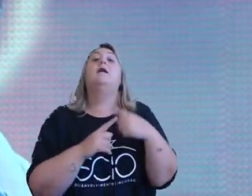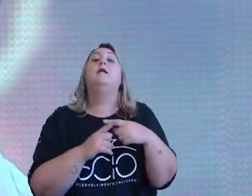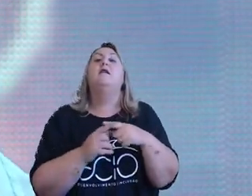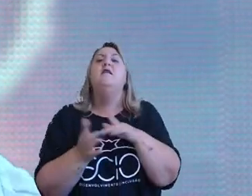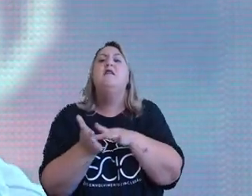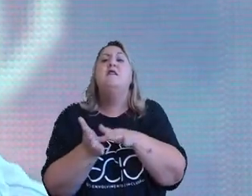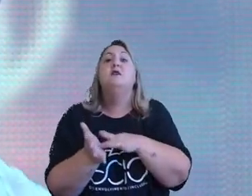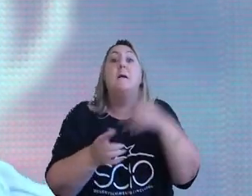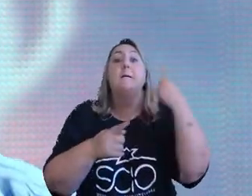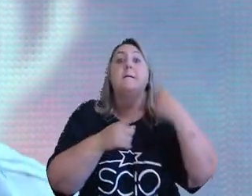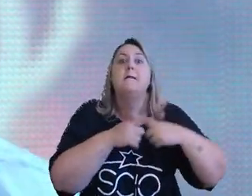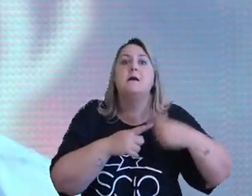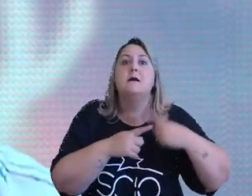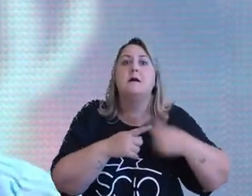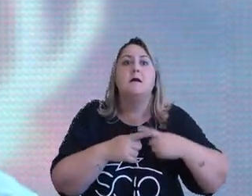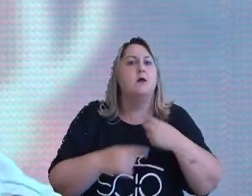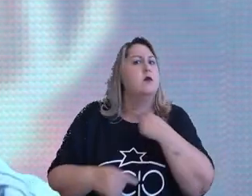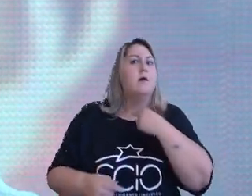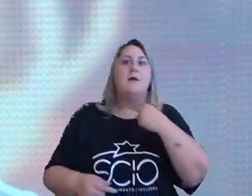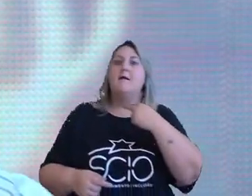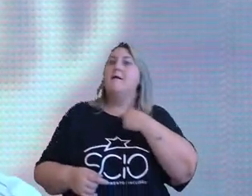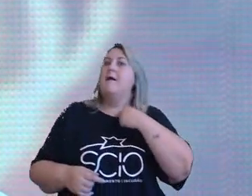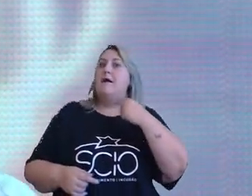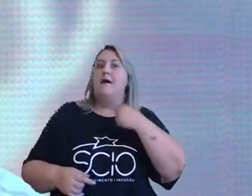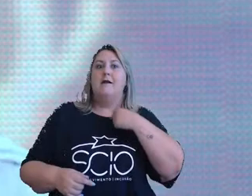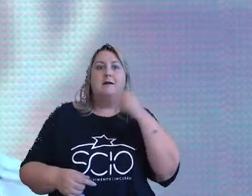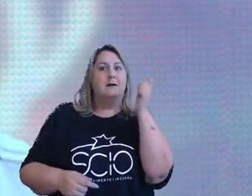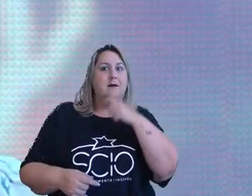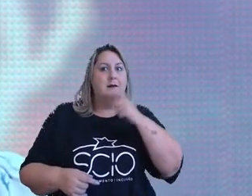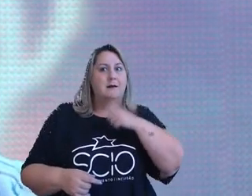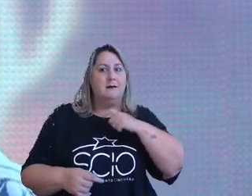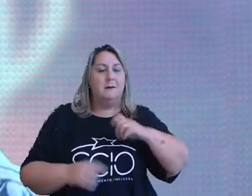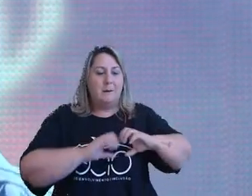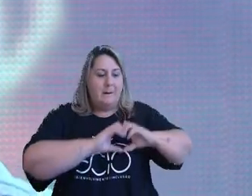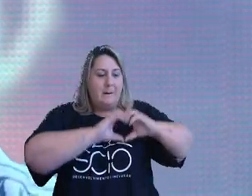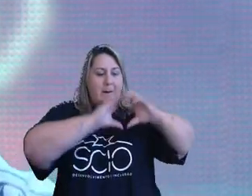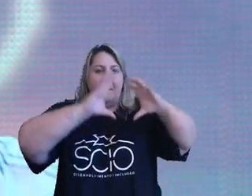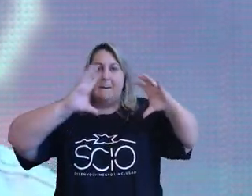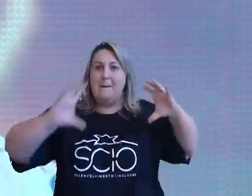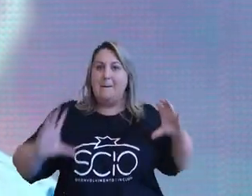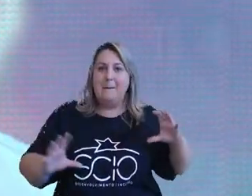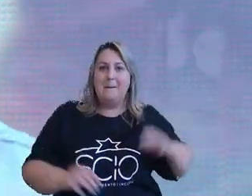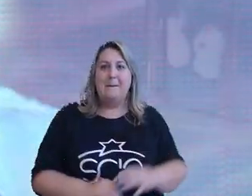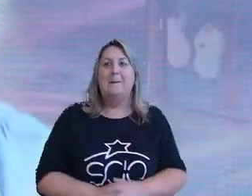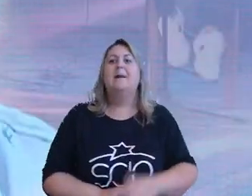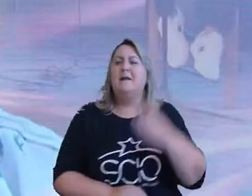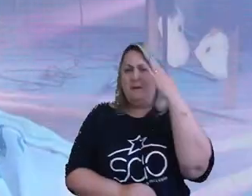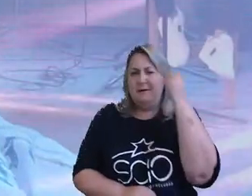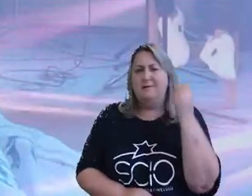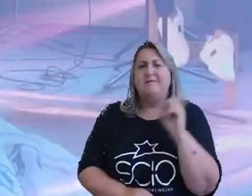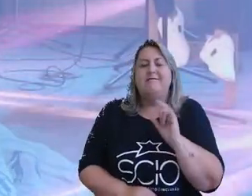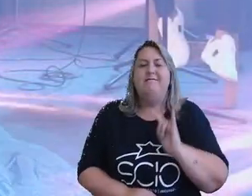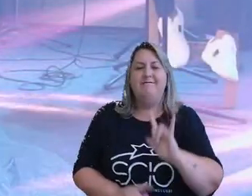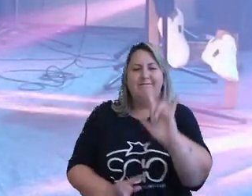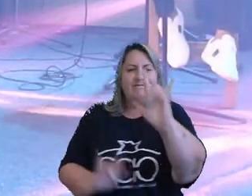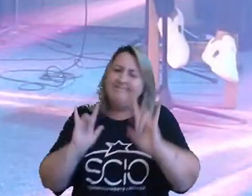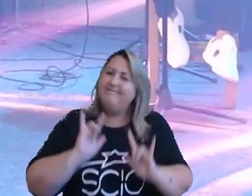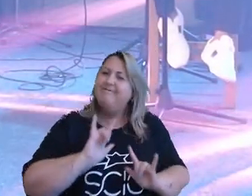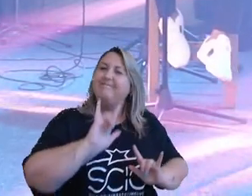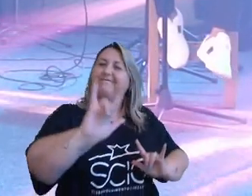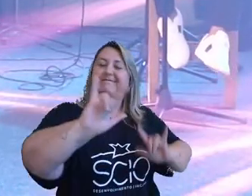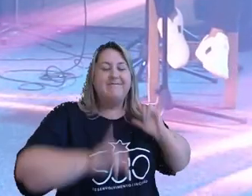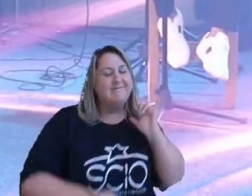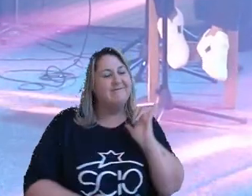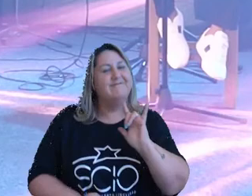Pra que viver fingindo se eu não posso enganar meu coração? Eu sei que te